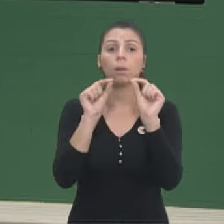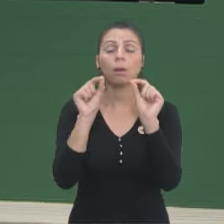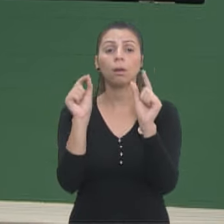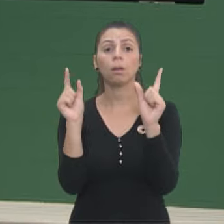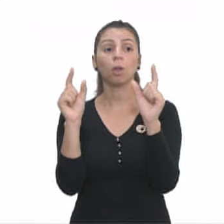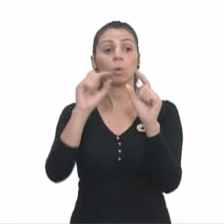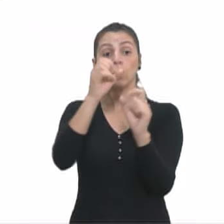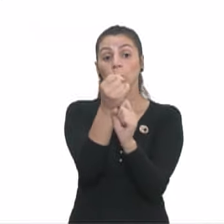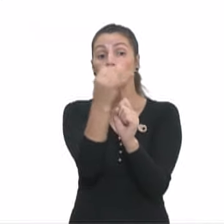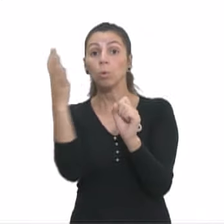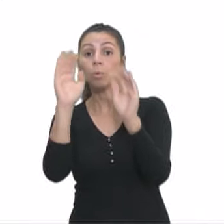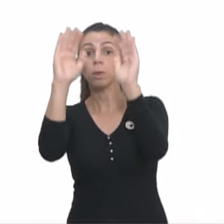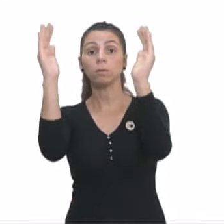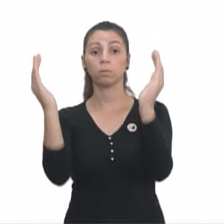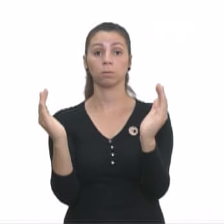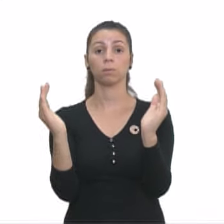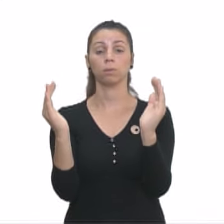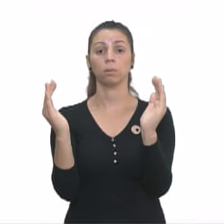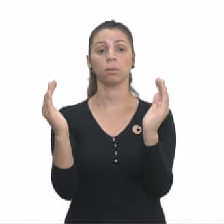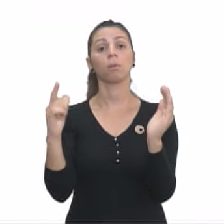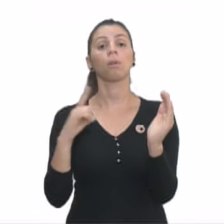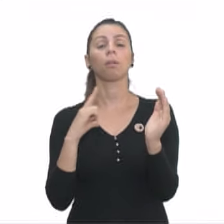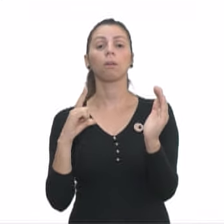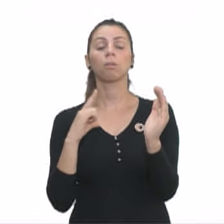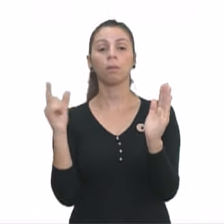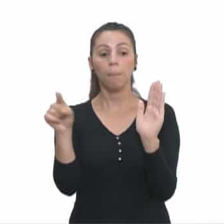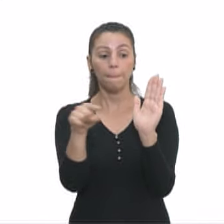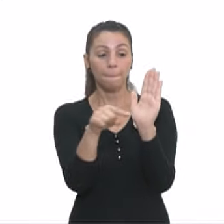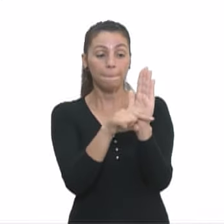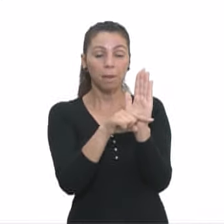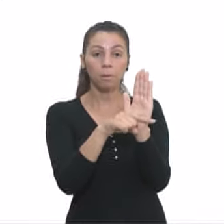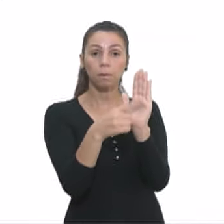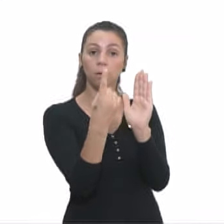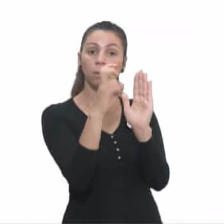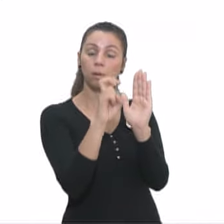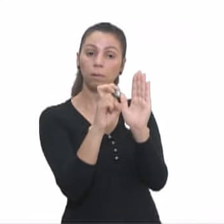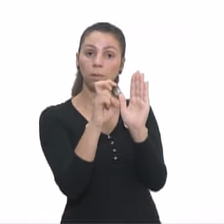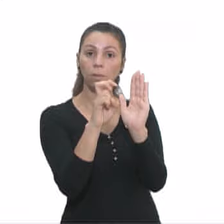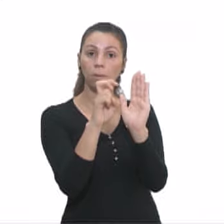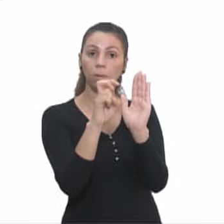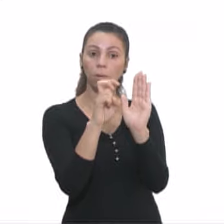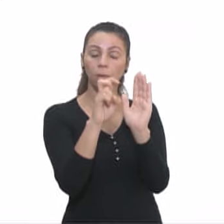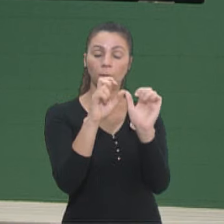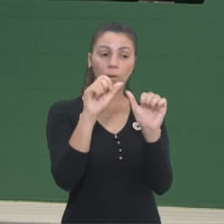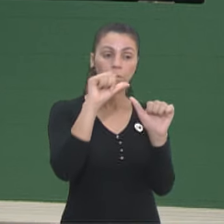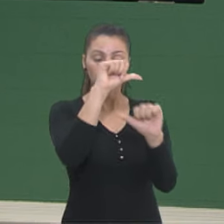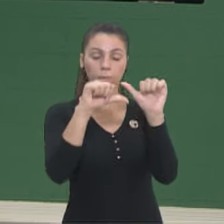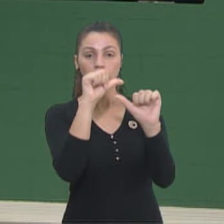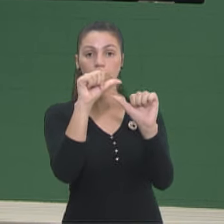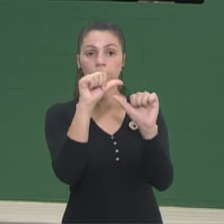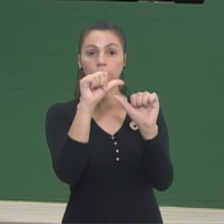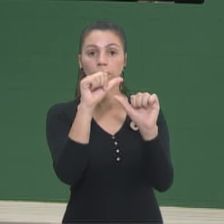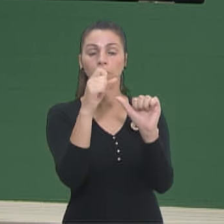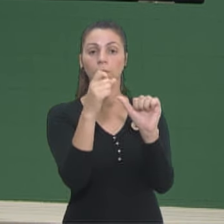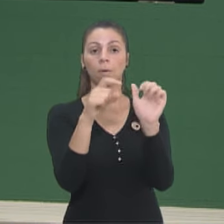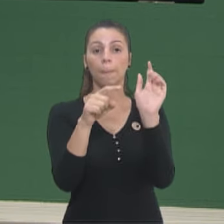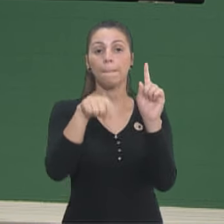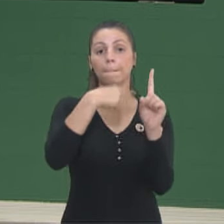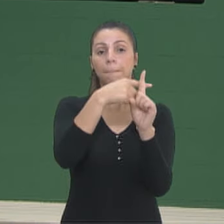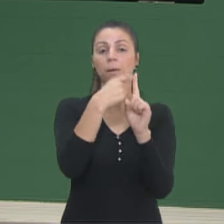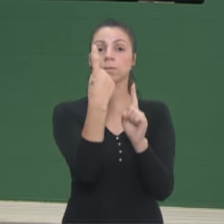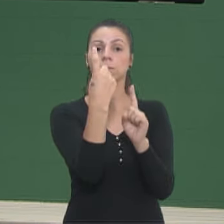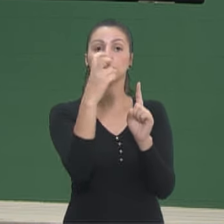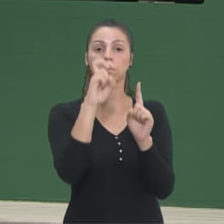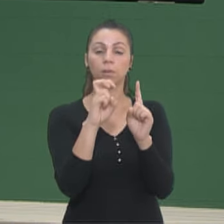do parênteses. Então, vai ficar o que era menos 15 vira mais 15 e o que era mais 20 vira menos 20. Tudo